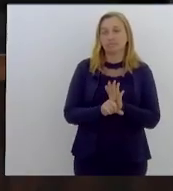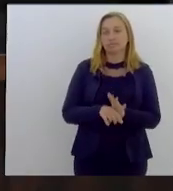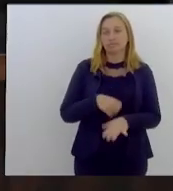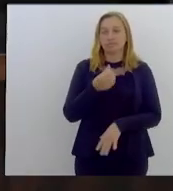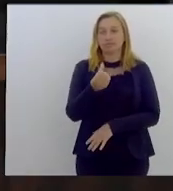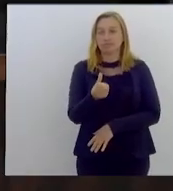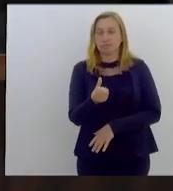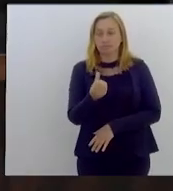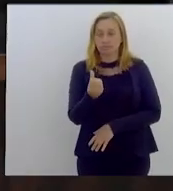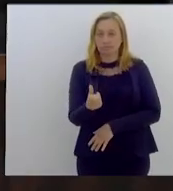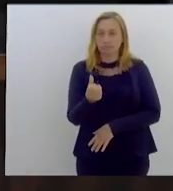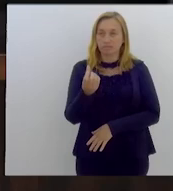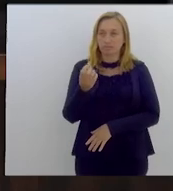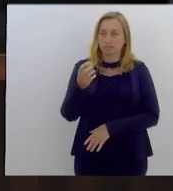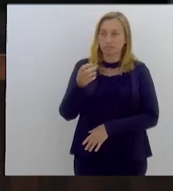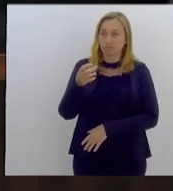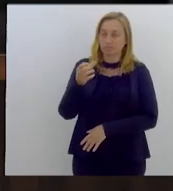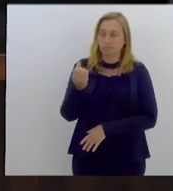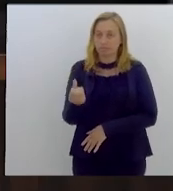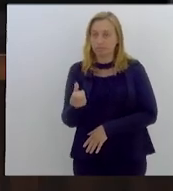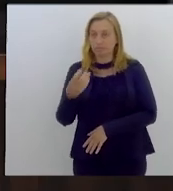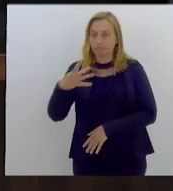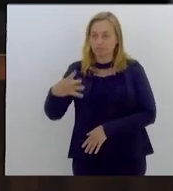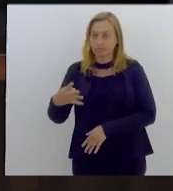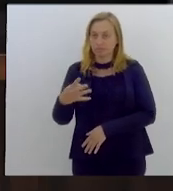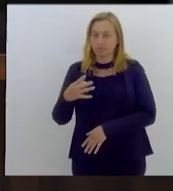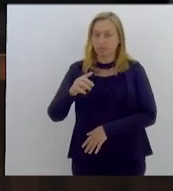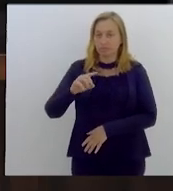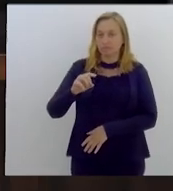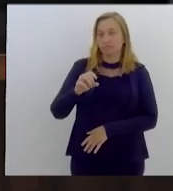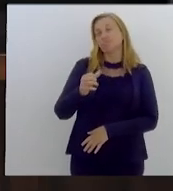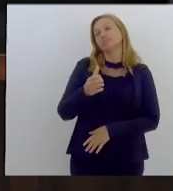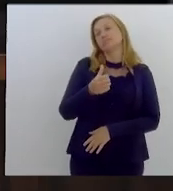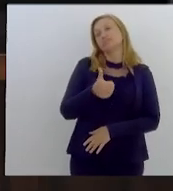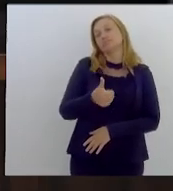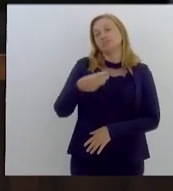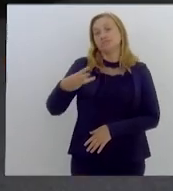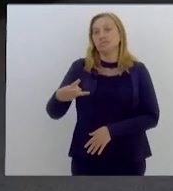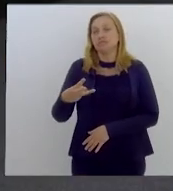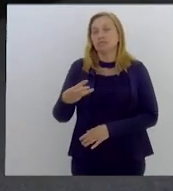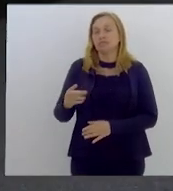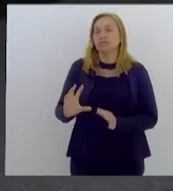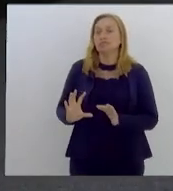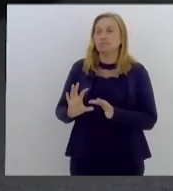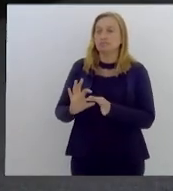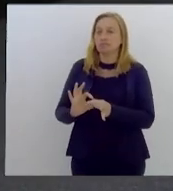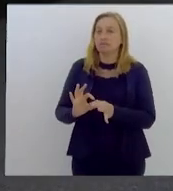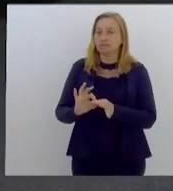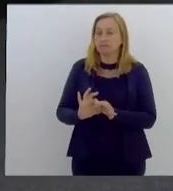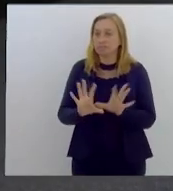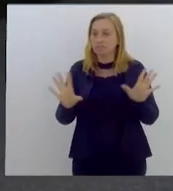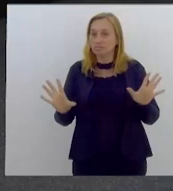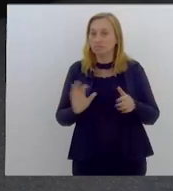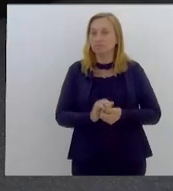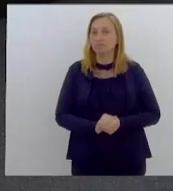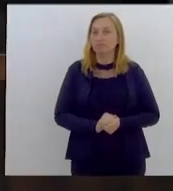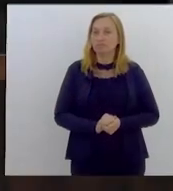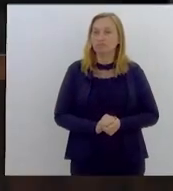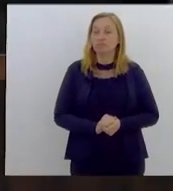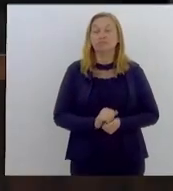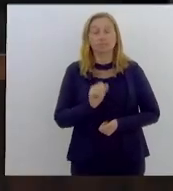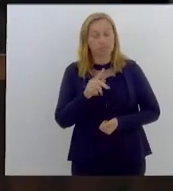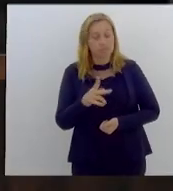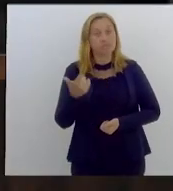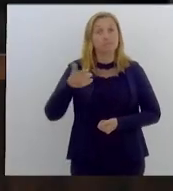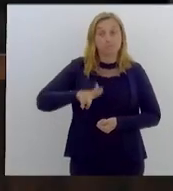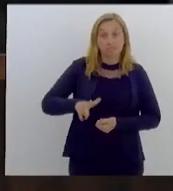de 13, em relação ao valor, até R$100 mil. Como em aditivo. Aqui, olha só, vamos